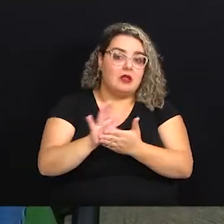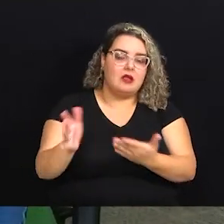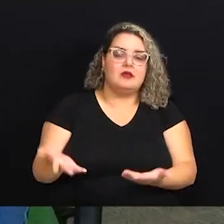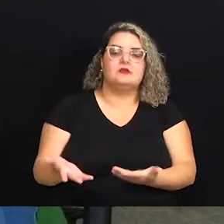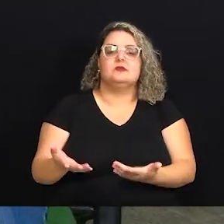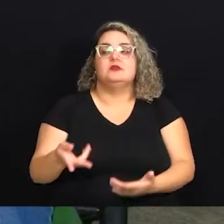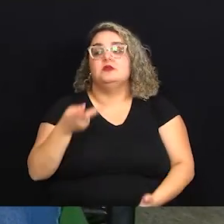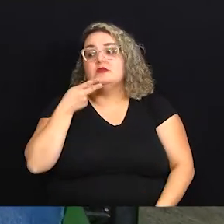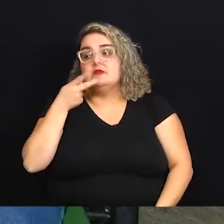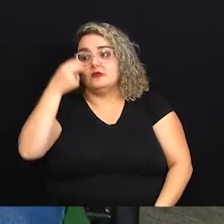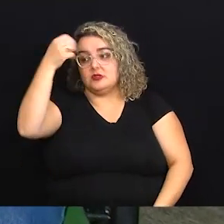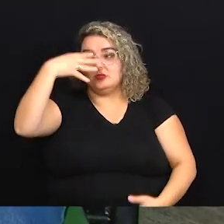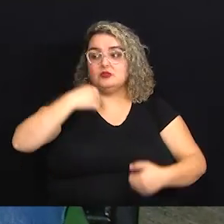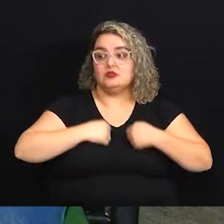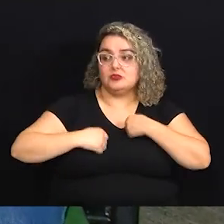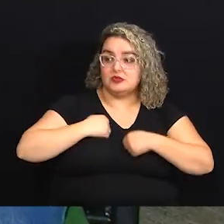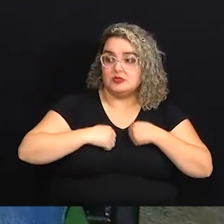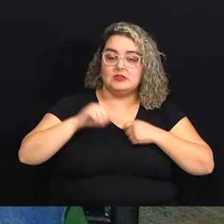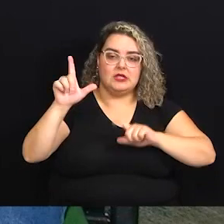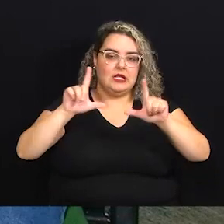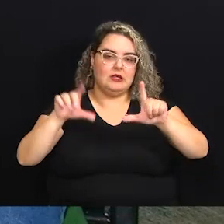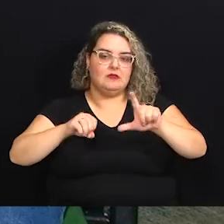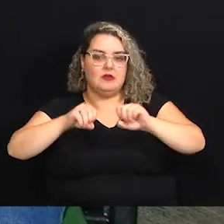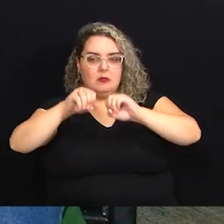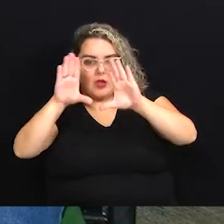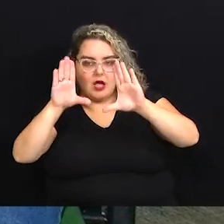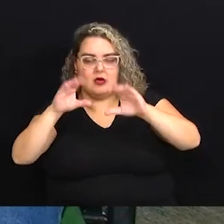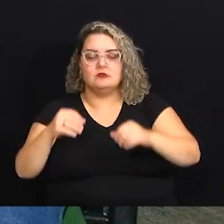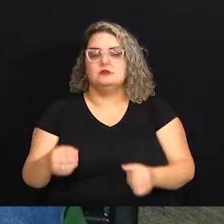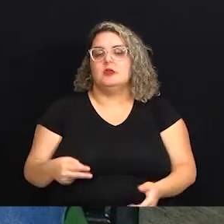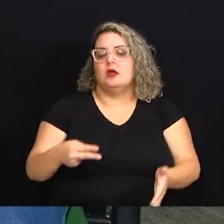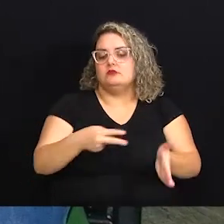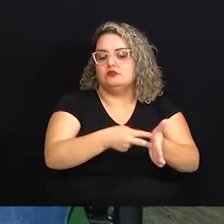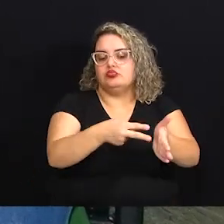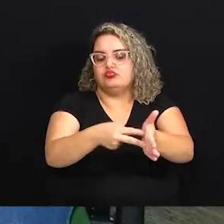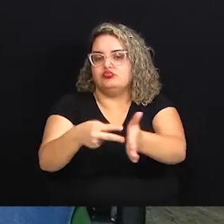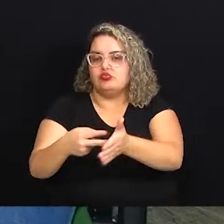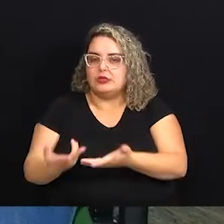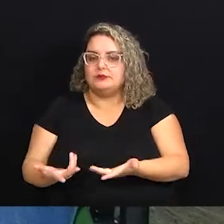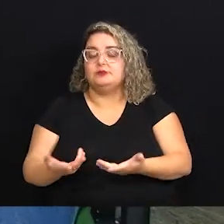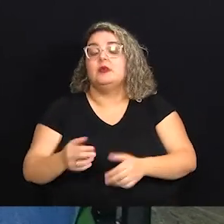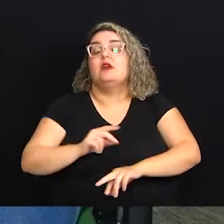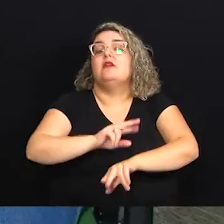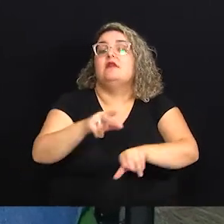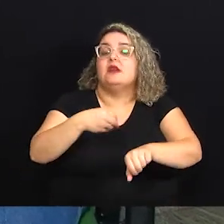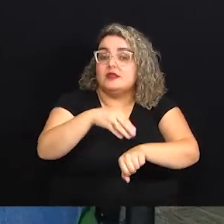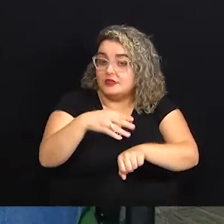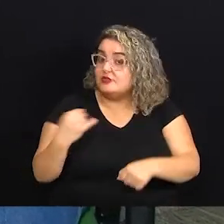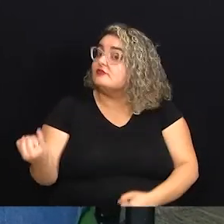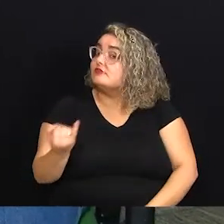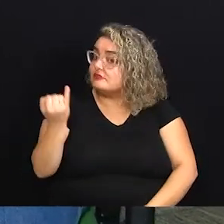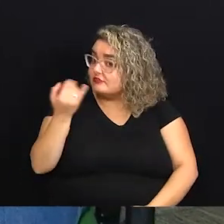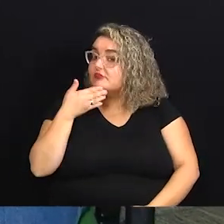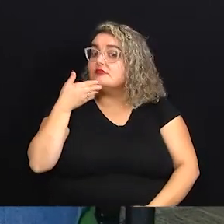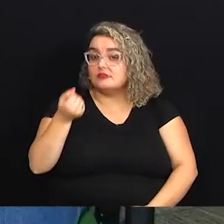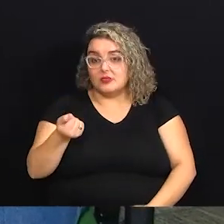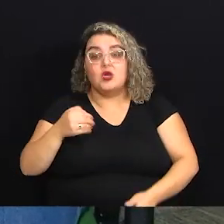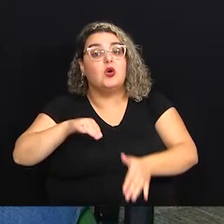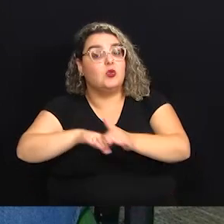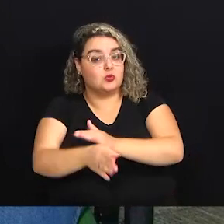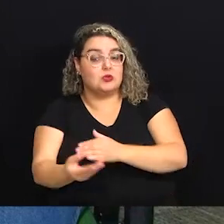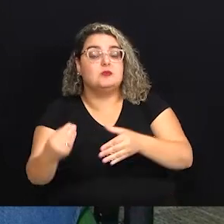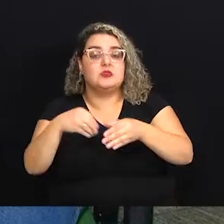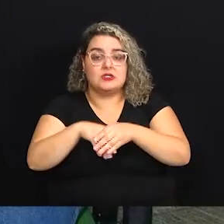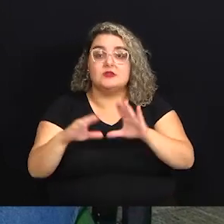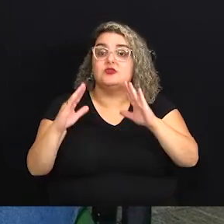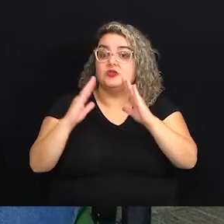evitar esse consumo excessivo. Falamos de chuveiro elétrico, TV ligada, aparelhos conectados. Teve muita dica interessante hoje aqui para a